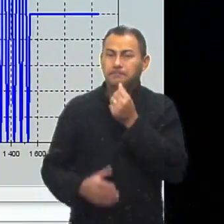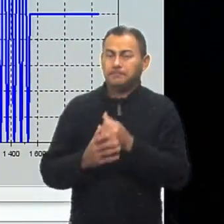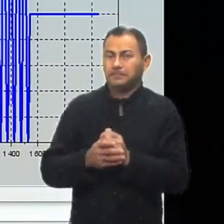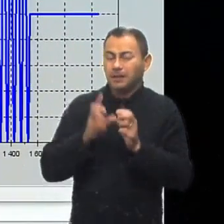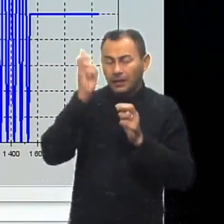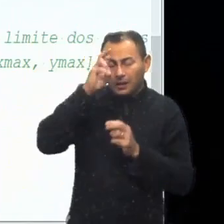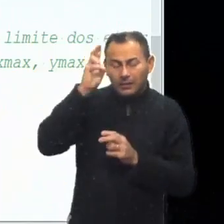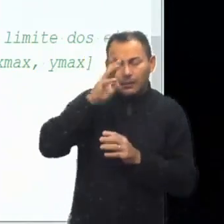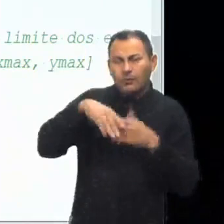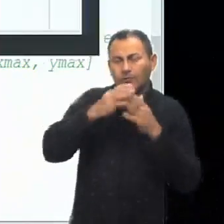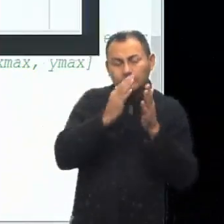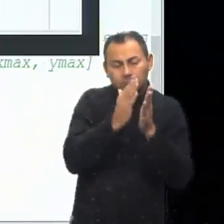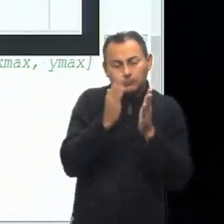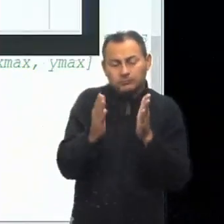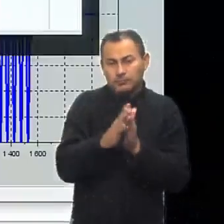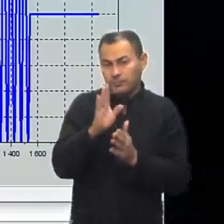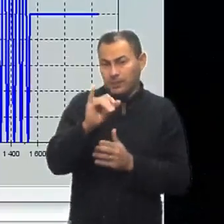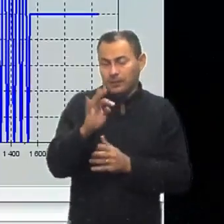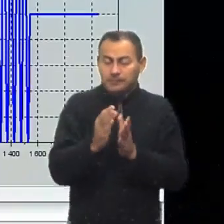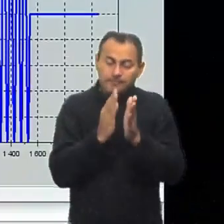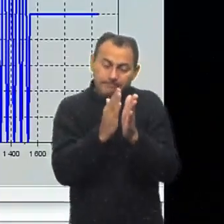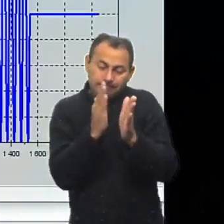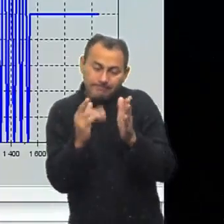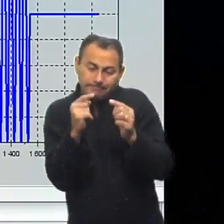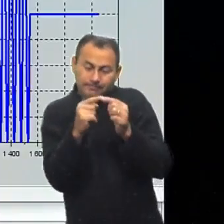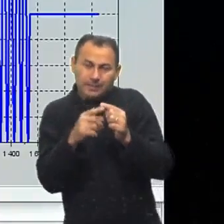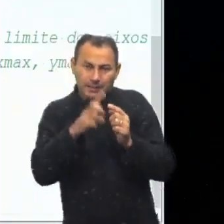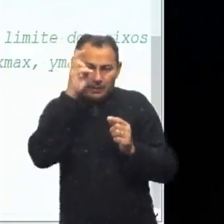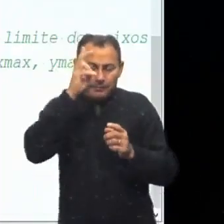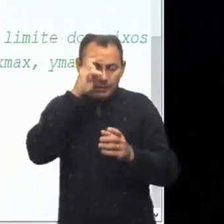você lembra qual que é a sequência de bits que a gente criou?